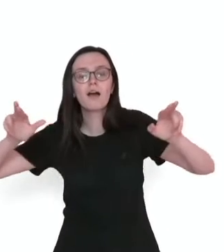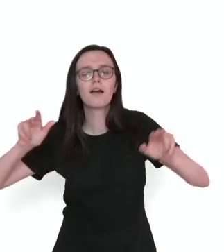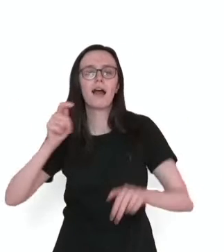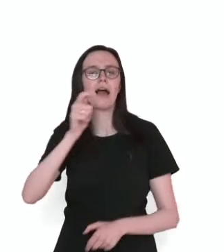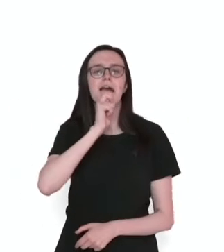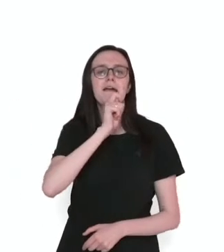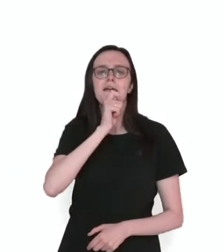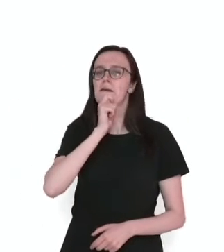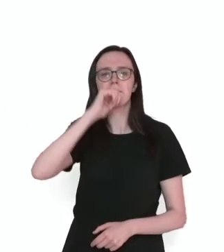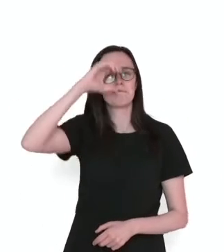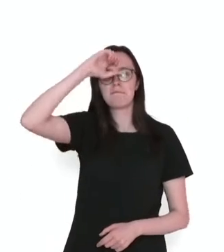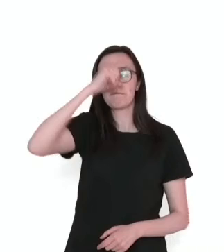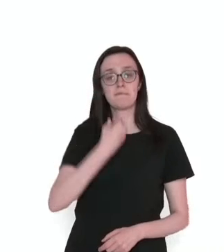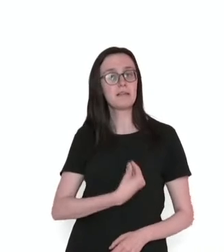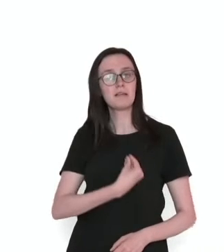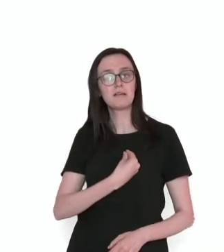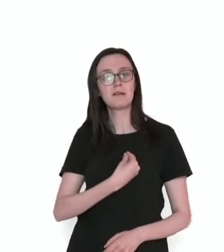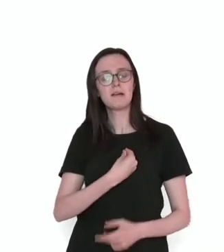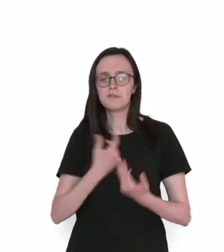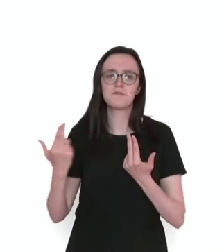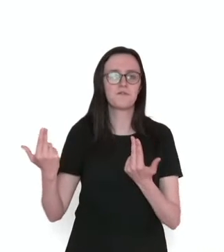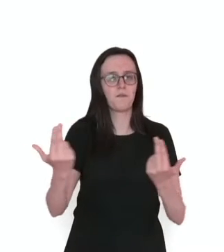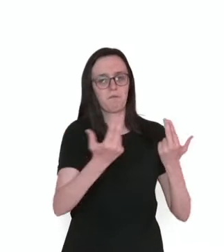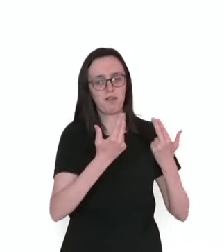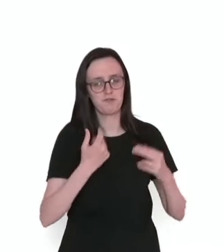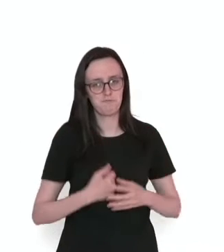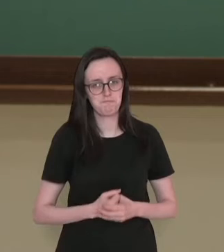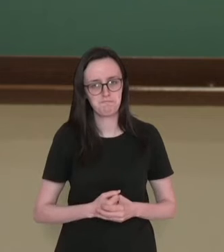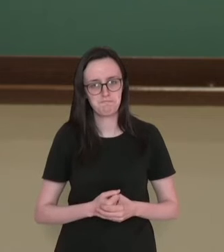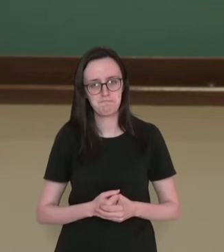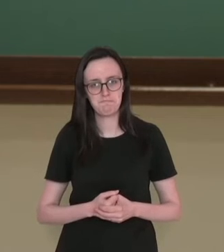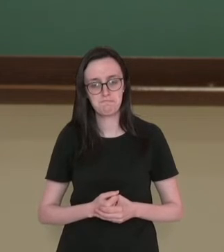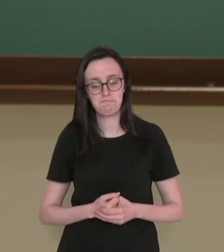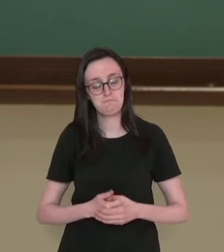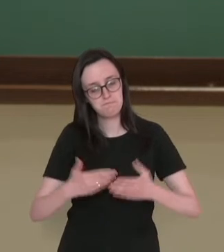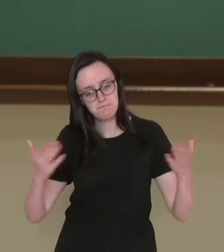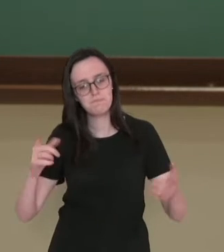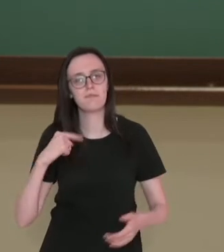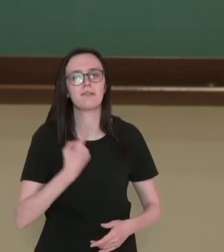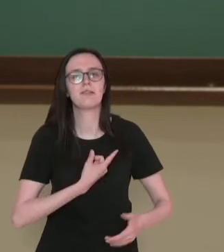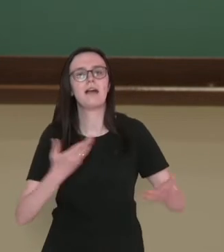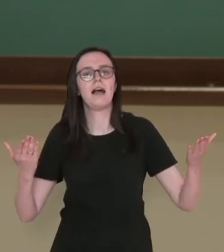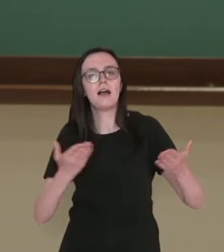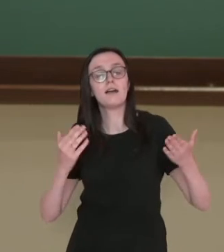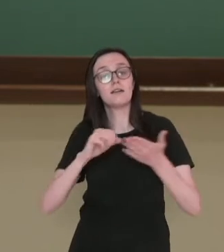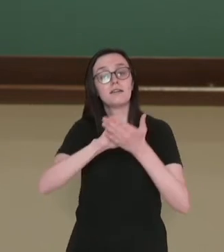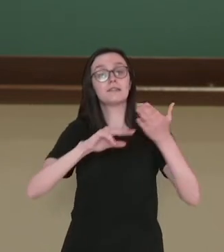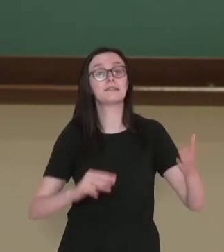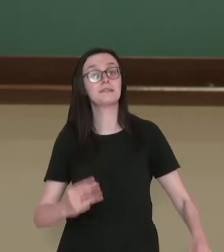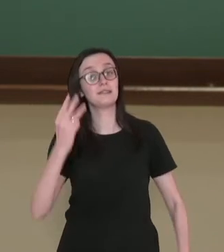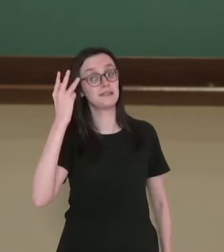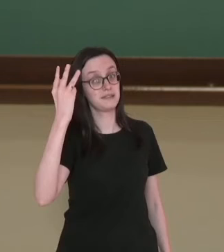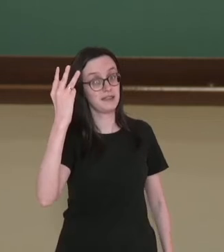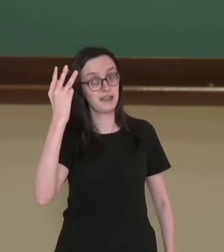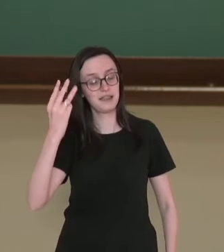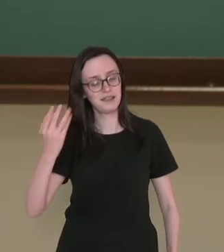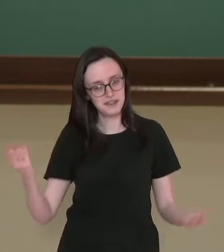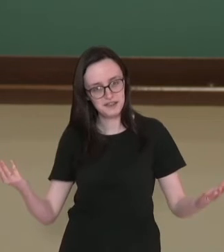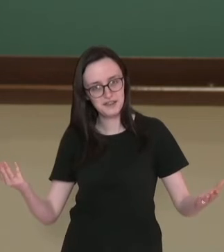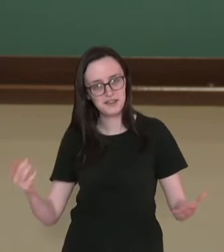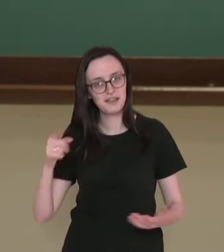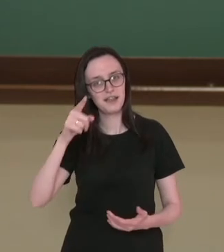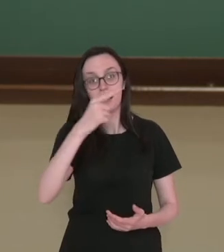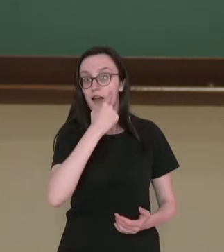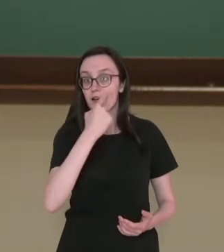ainda não aprendeu a viver em igualdade. Com isso, chegamos à atividade 3. Só para os seus